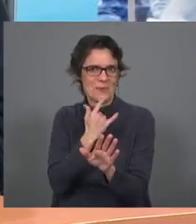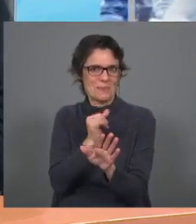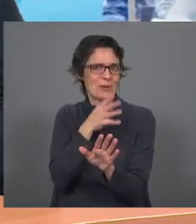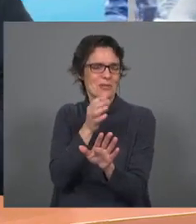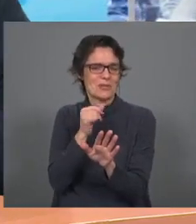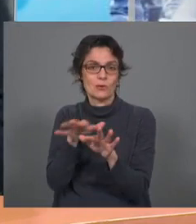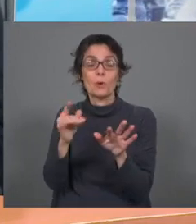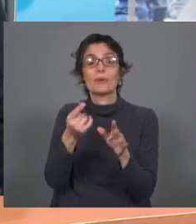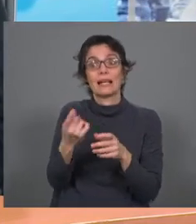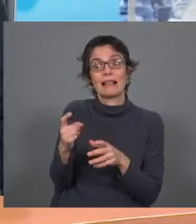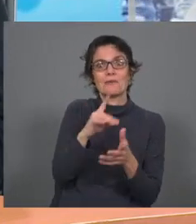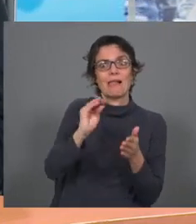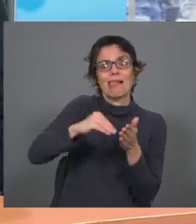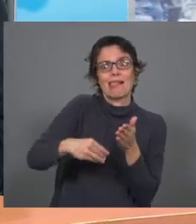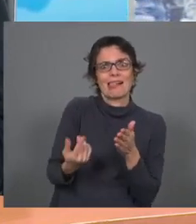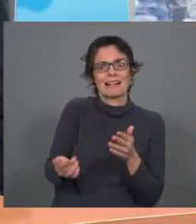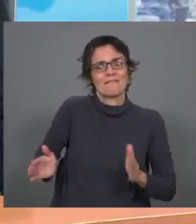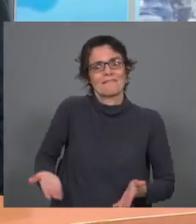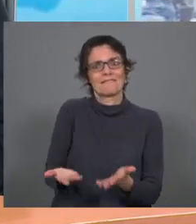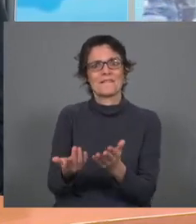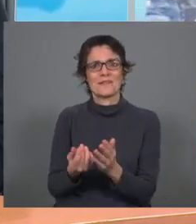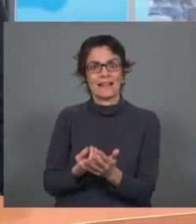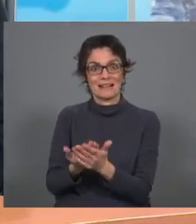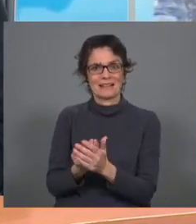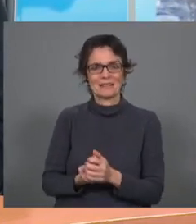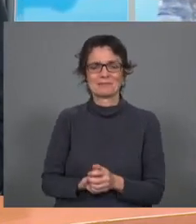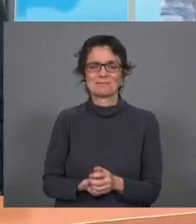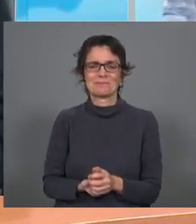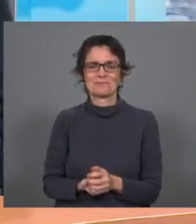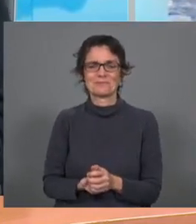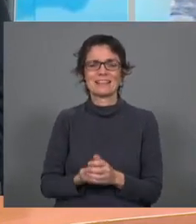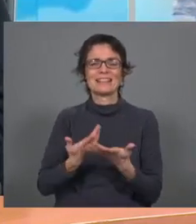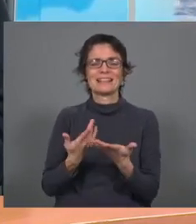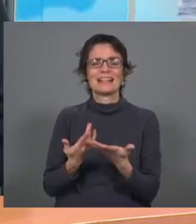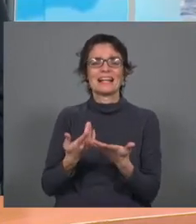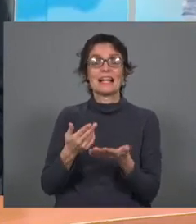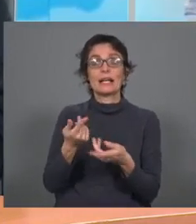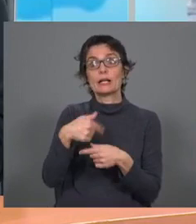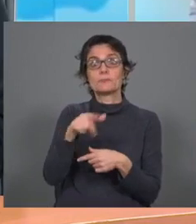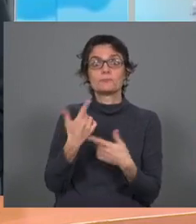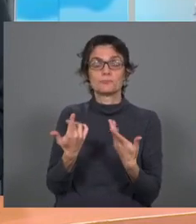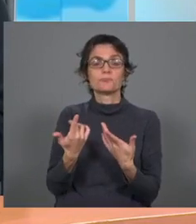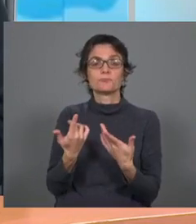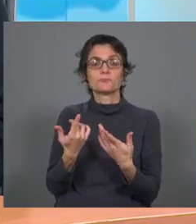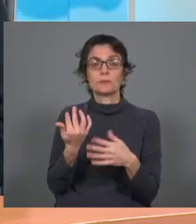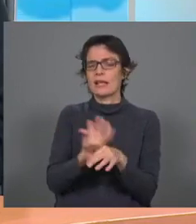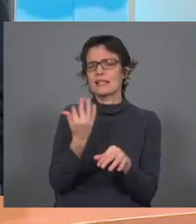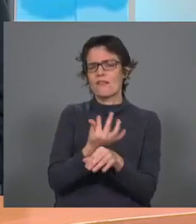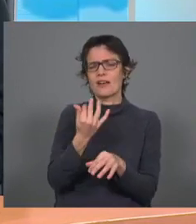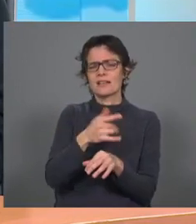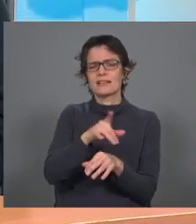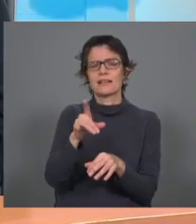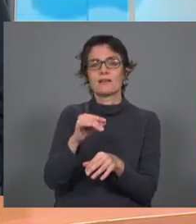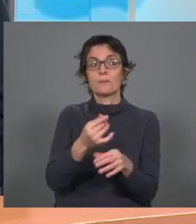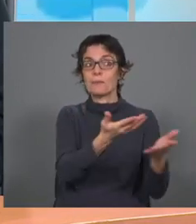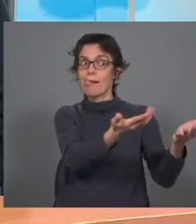jovens inscreverem-se e sentirem-se motivados para se inscrever. Onde também vamos ter vamos tentar trazer os